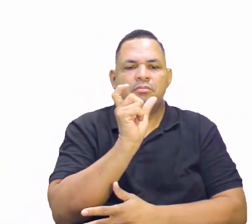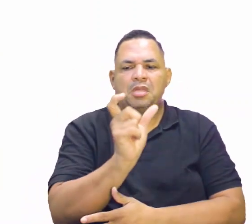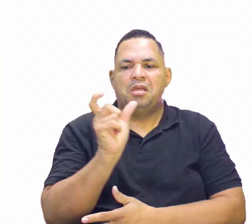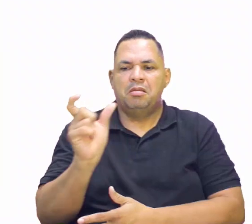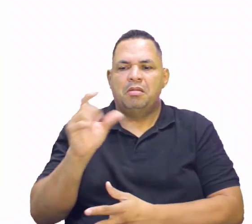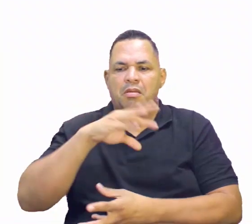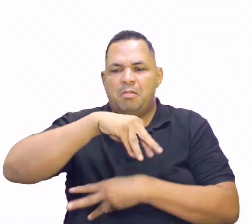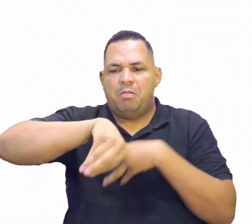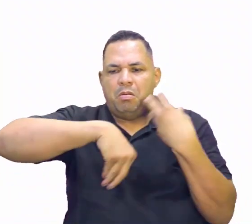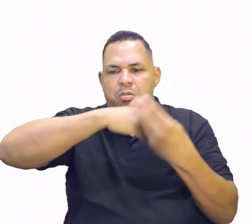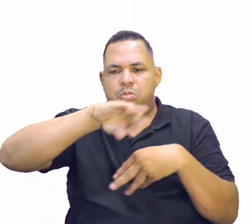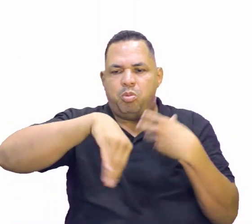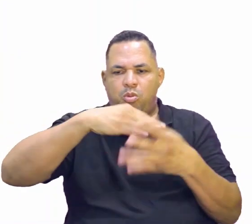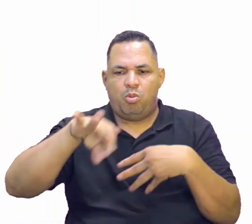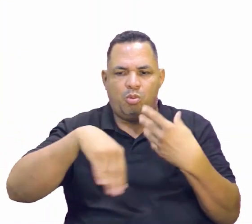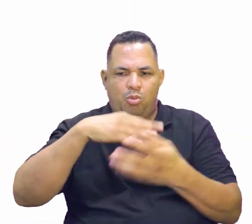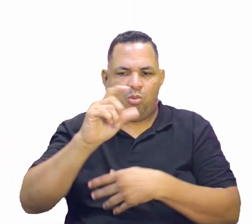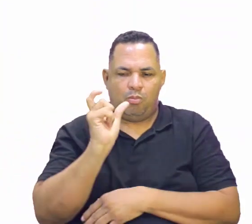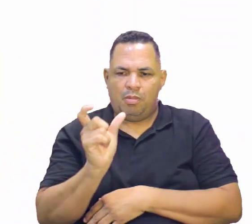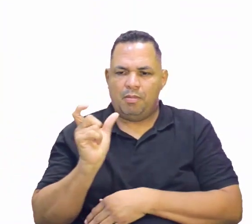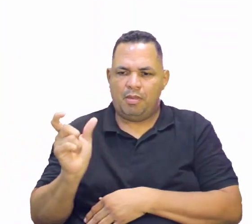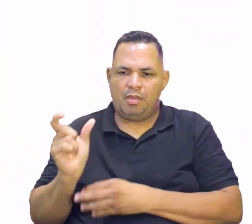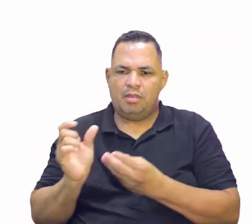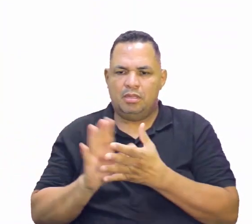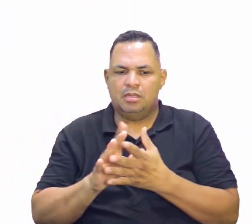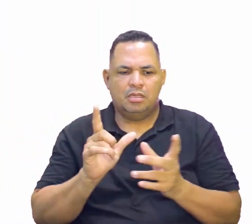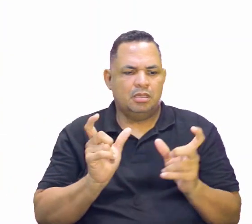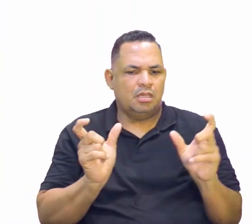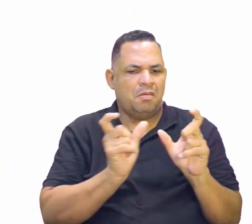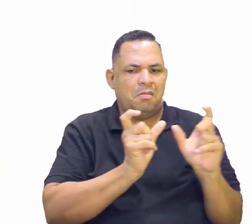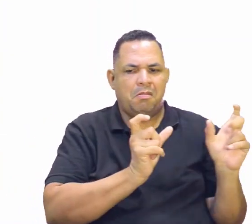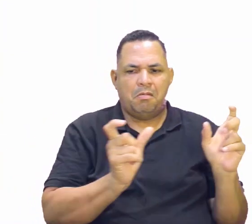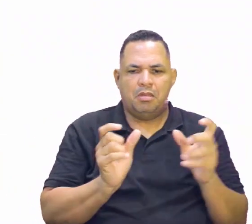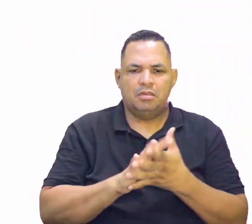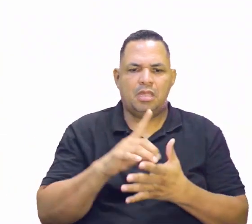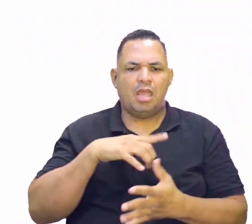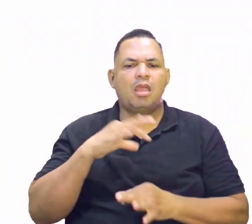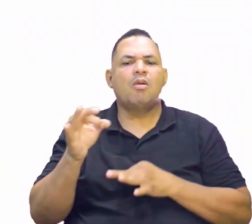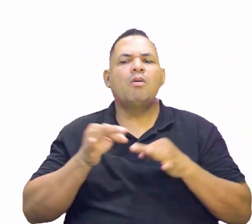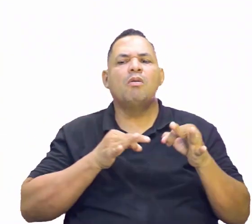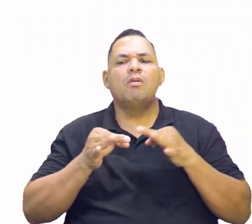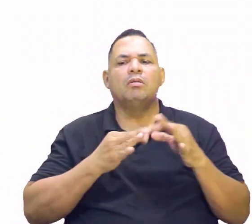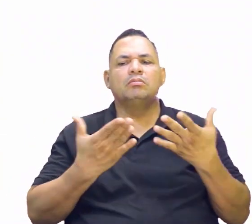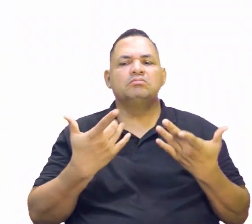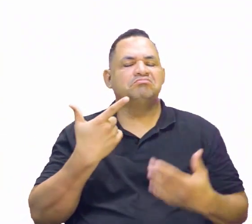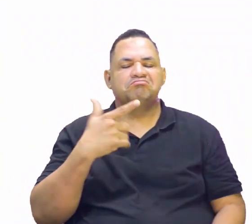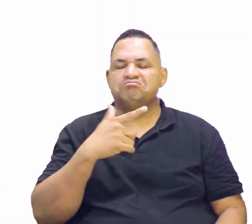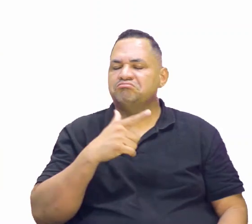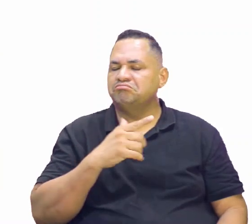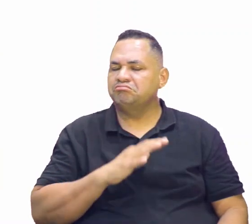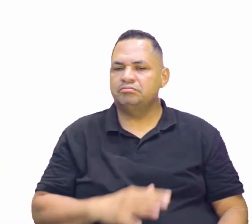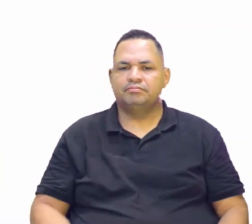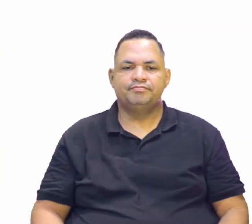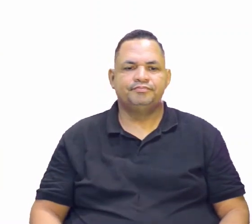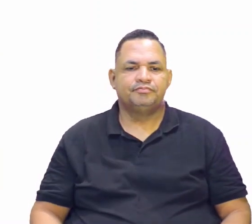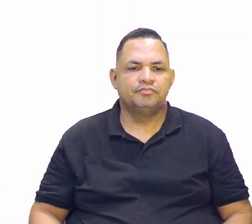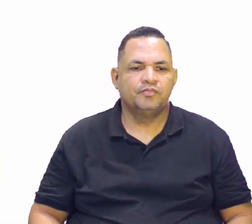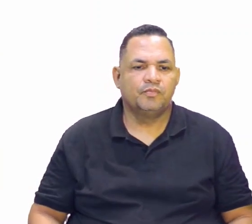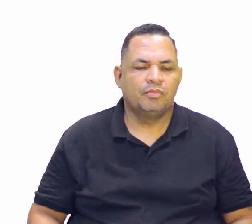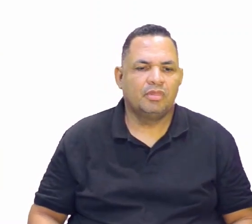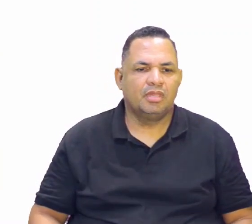né? Misturadas. Usando várias técnicas, né? Aí você vai percebendo